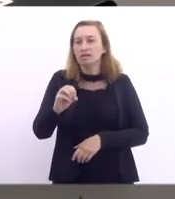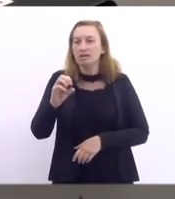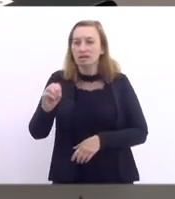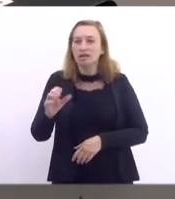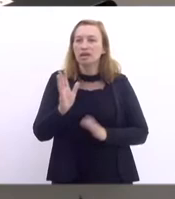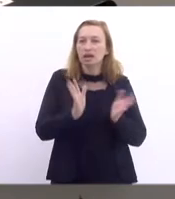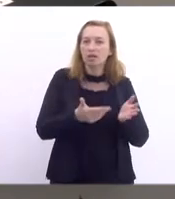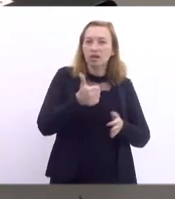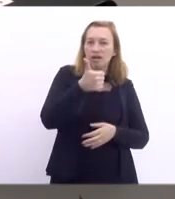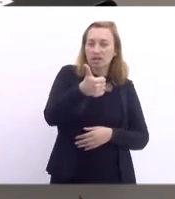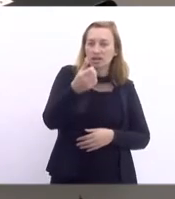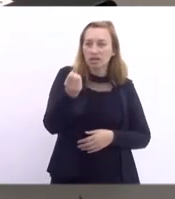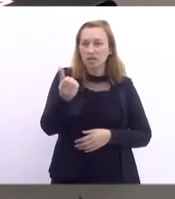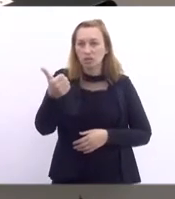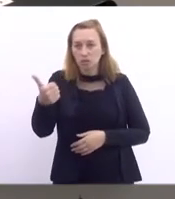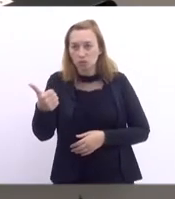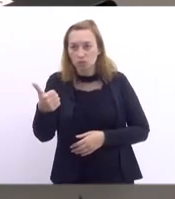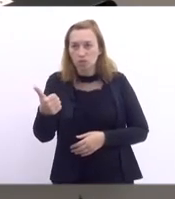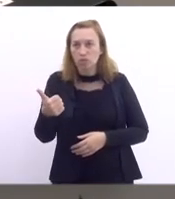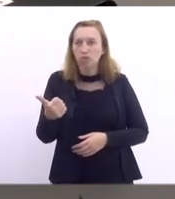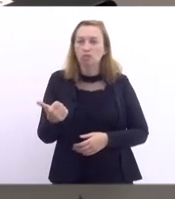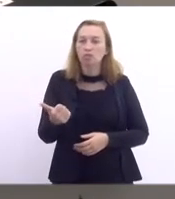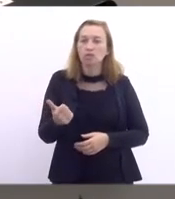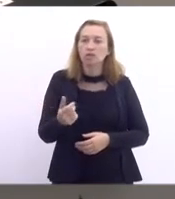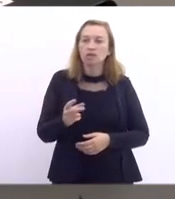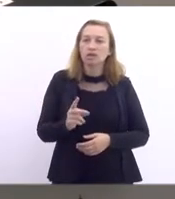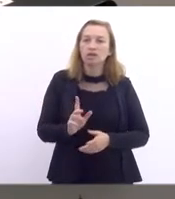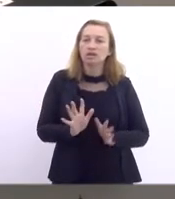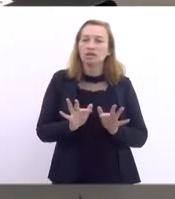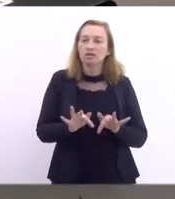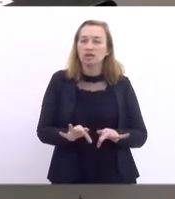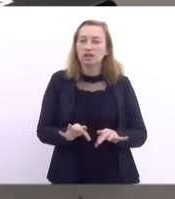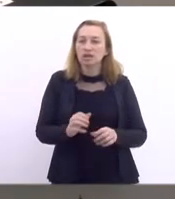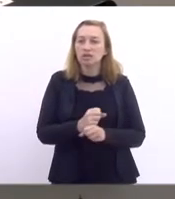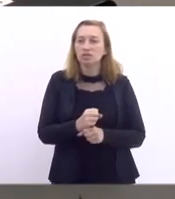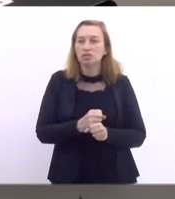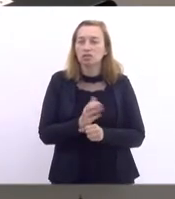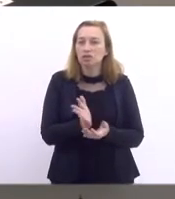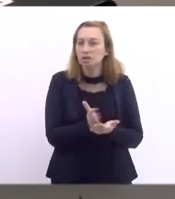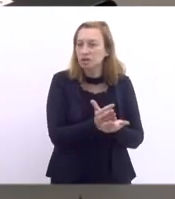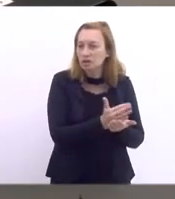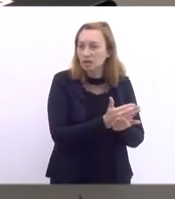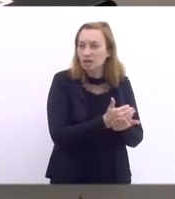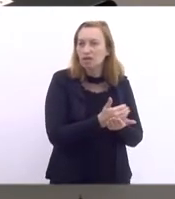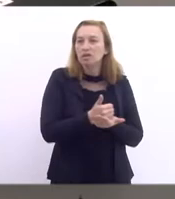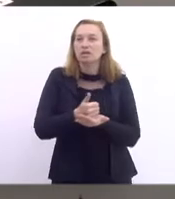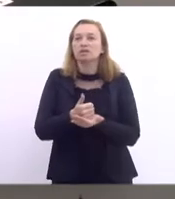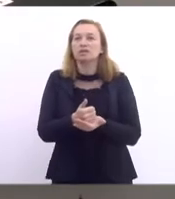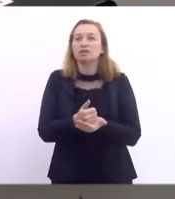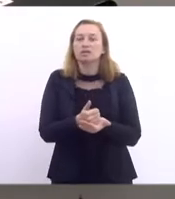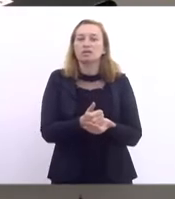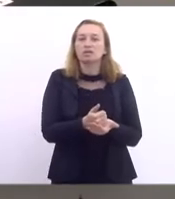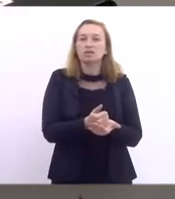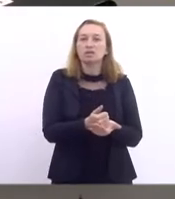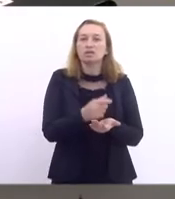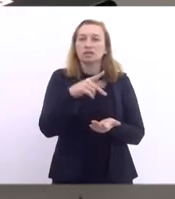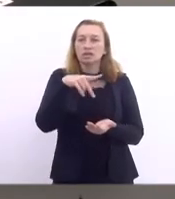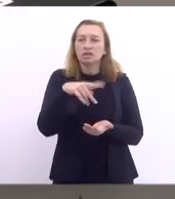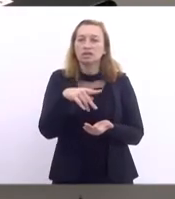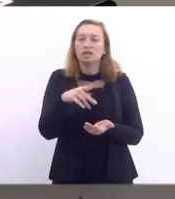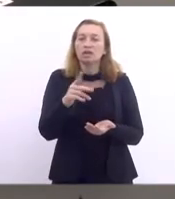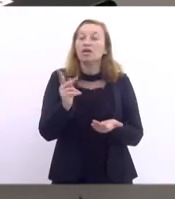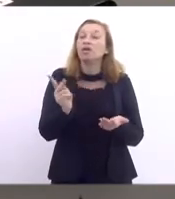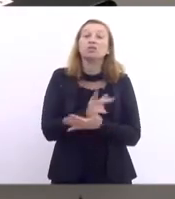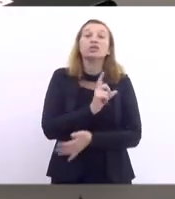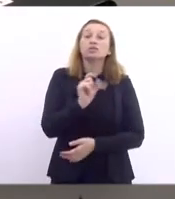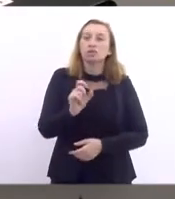agora é 101 é elas são terminam o ano receita arrecadada menos a despesa empenhada ele ficou negativo que que